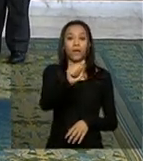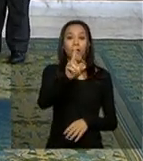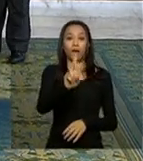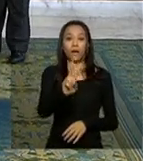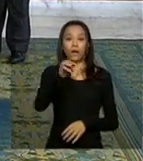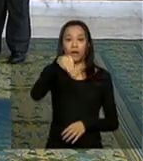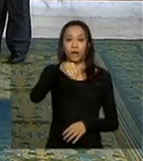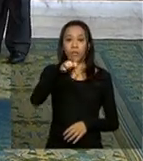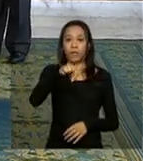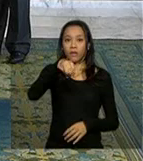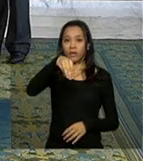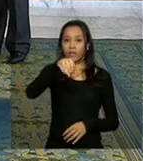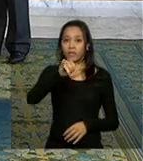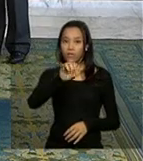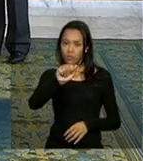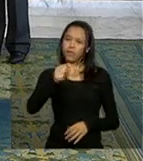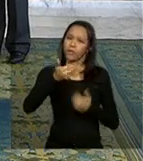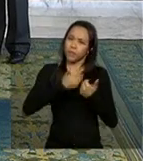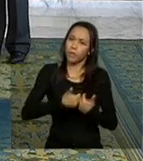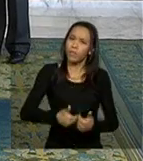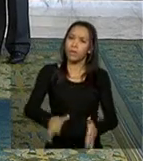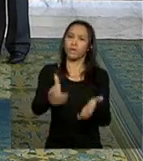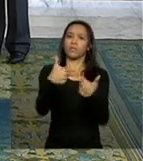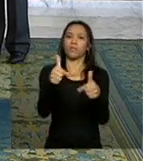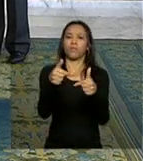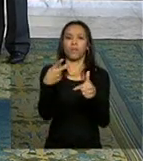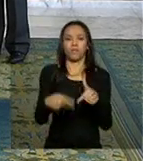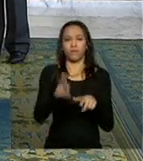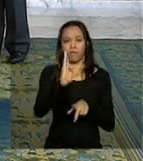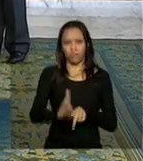a atuar aqui no Brasil.